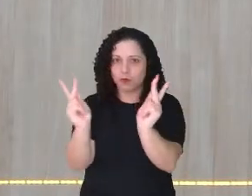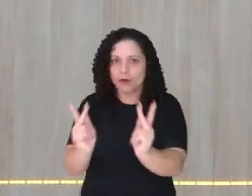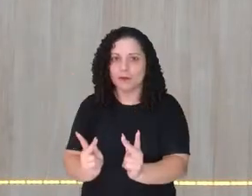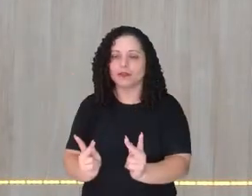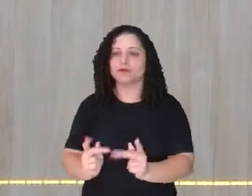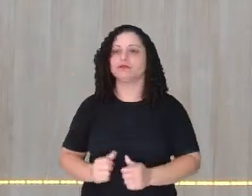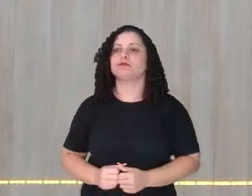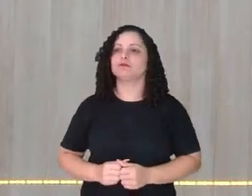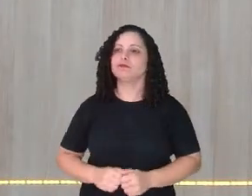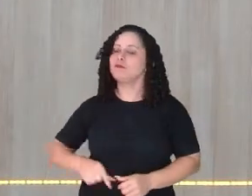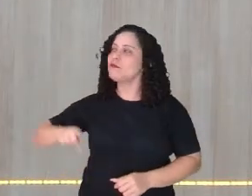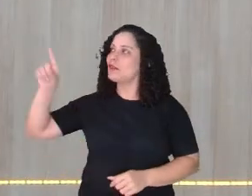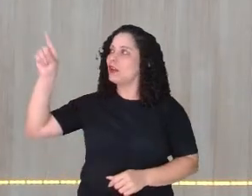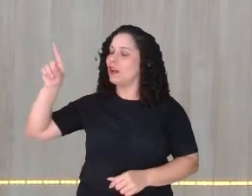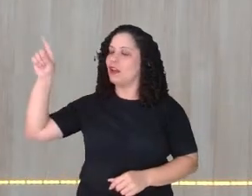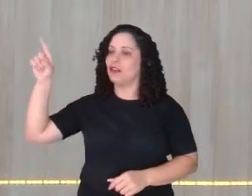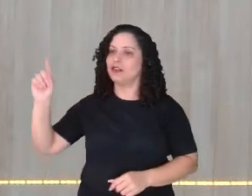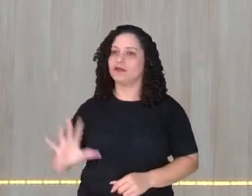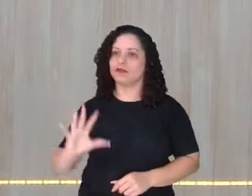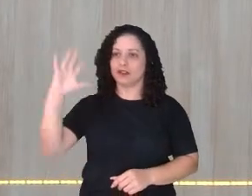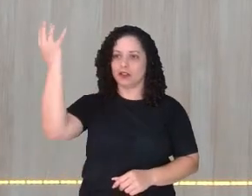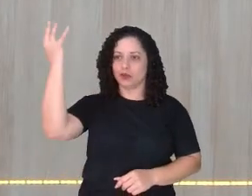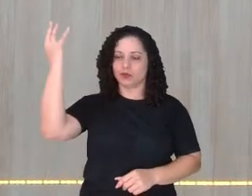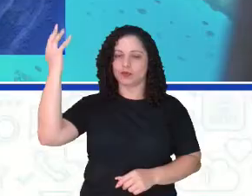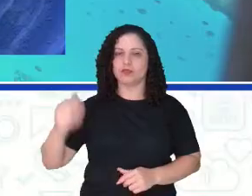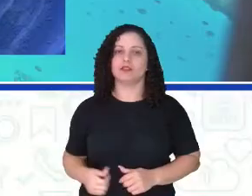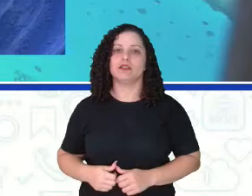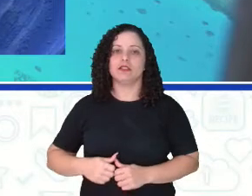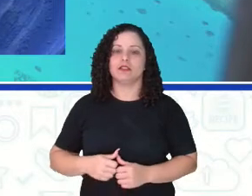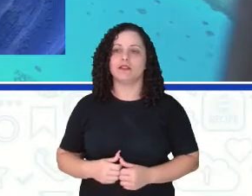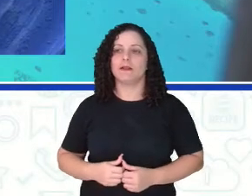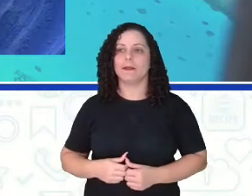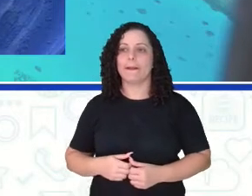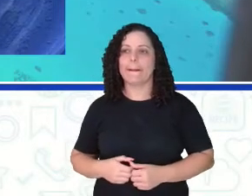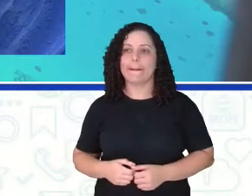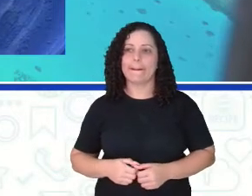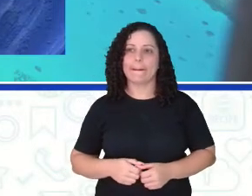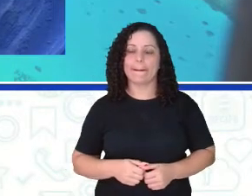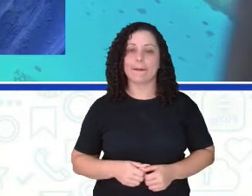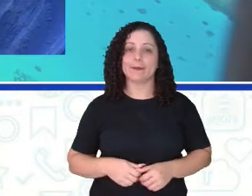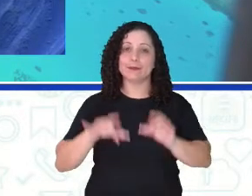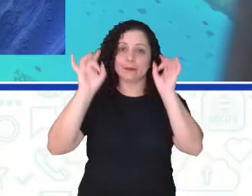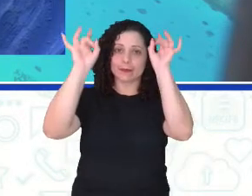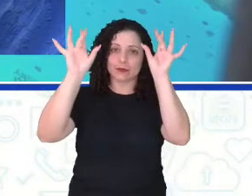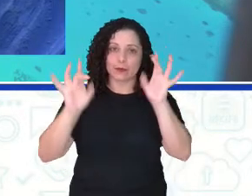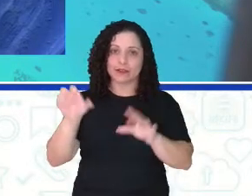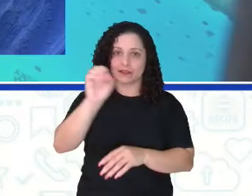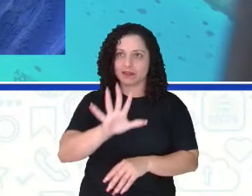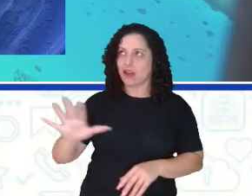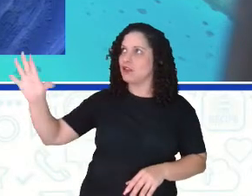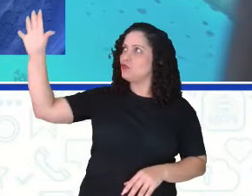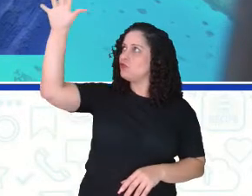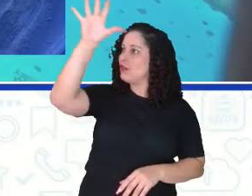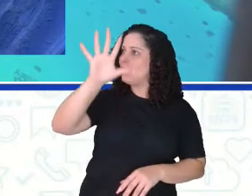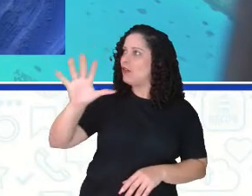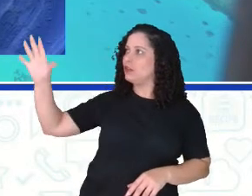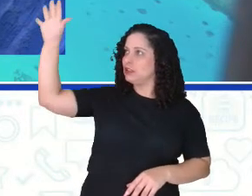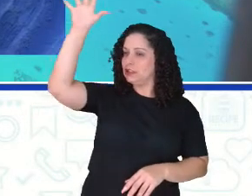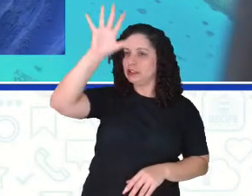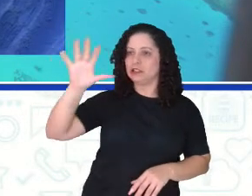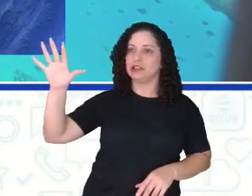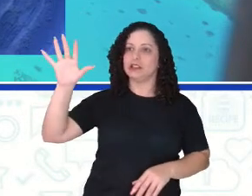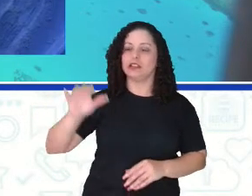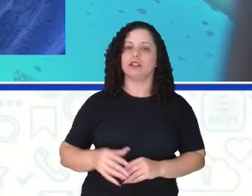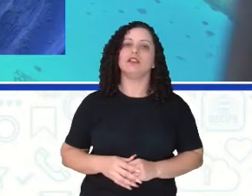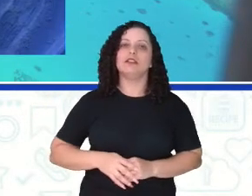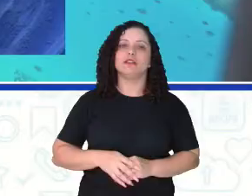da Austrália, ela vai ocorrer aqui, né, a partir, né, principalmente dessa região aqui, que é uma região